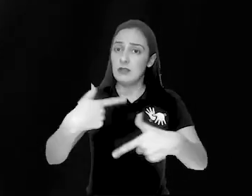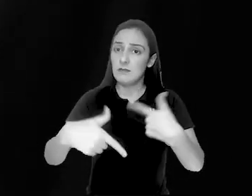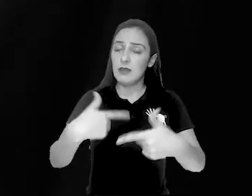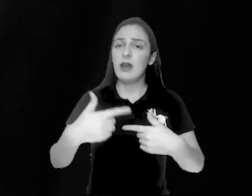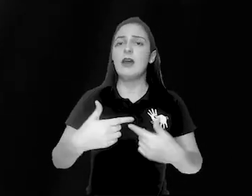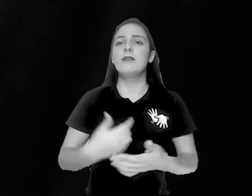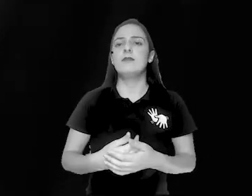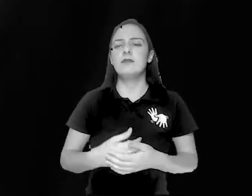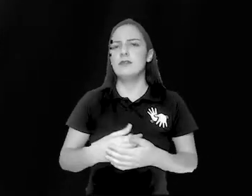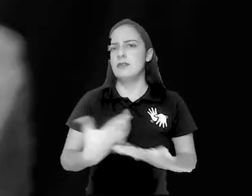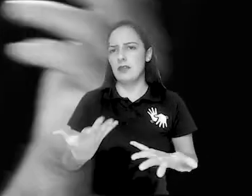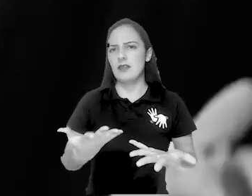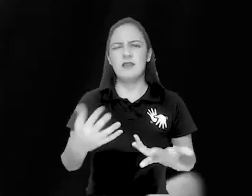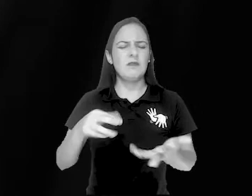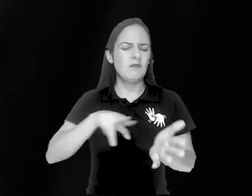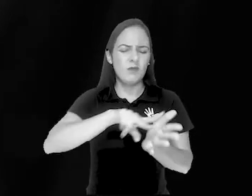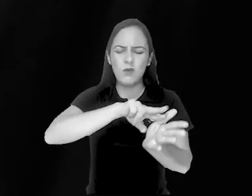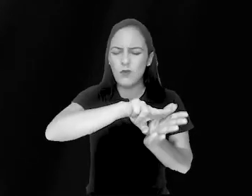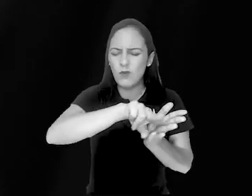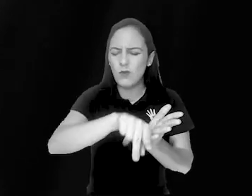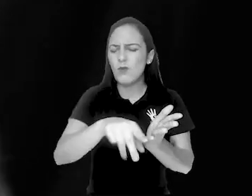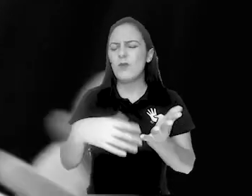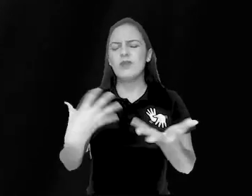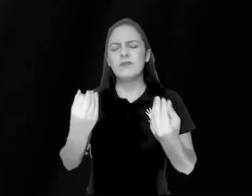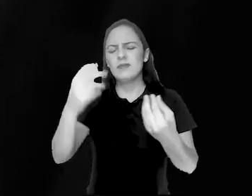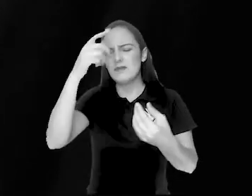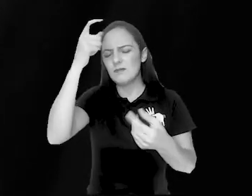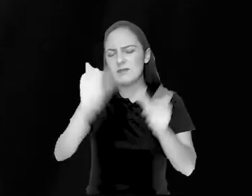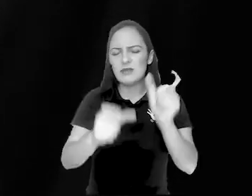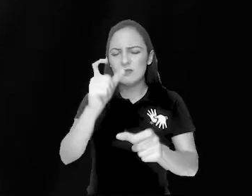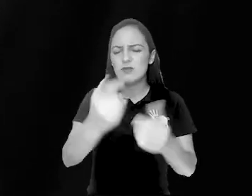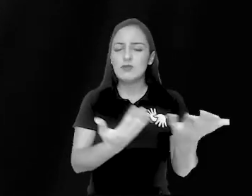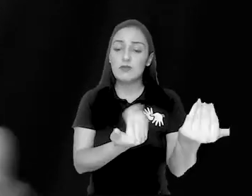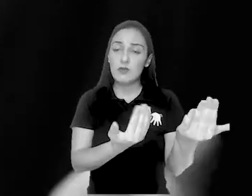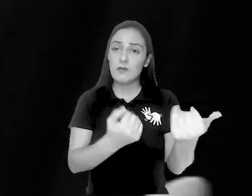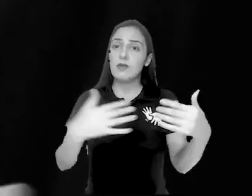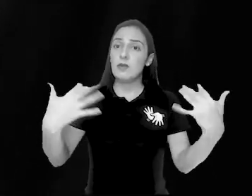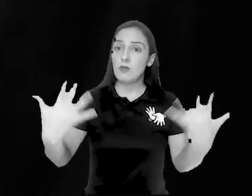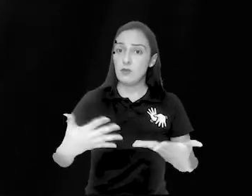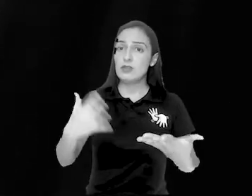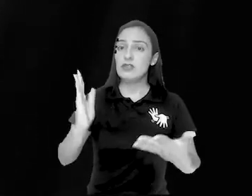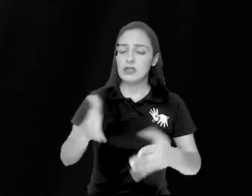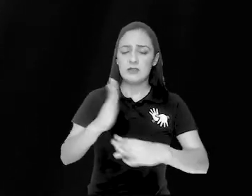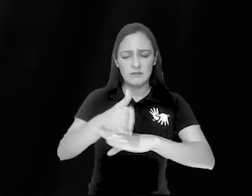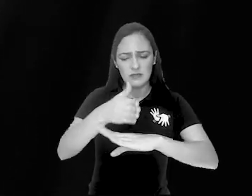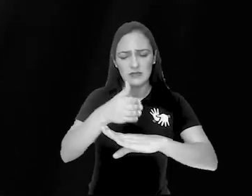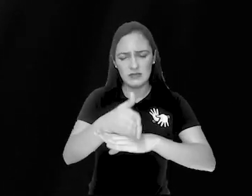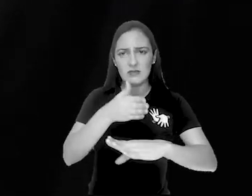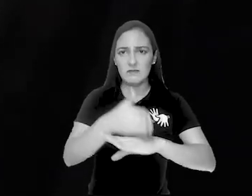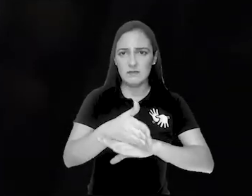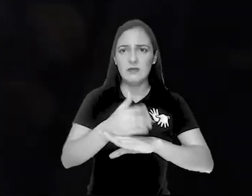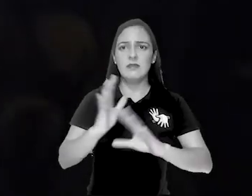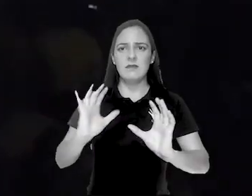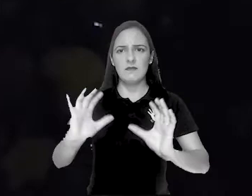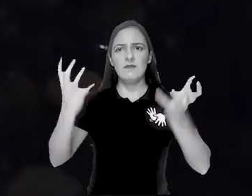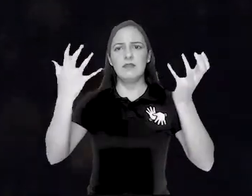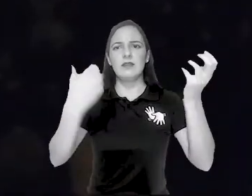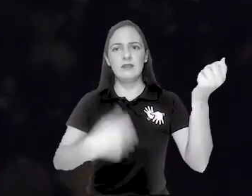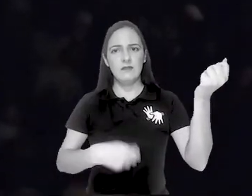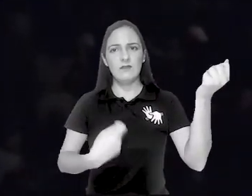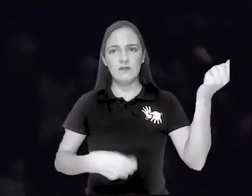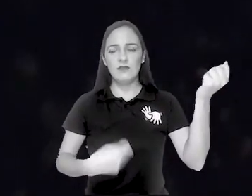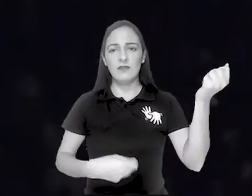Severo, entendeu? Tem outros, tem vários jovens que hoje já participam, né, hoje com a moda de viola.